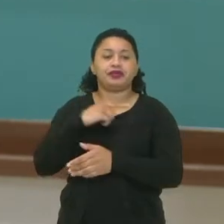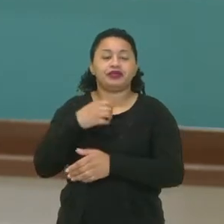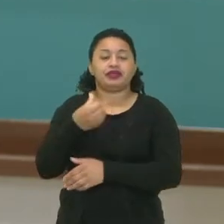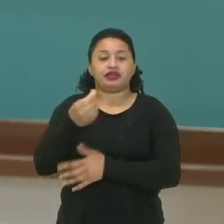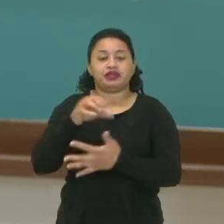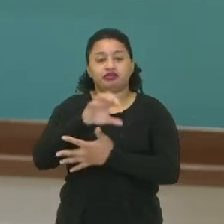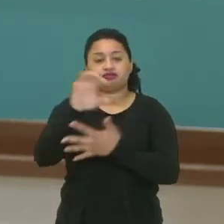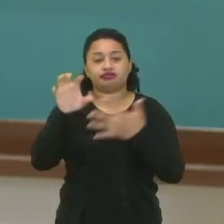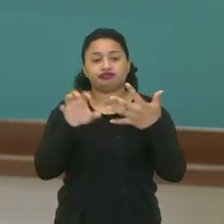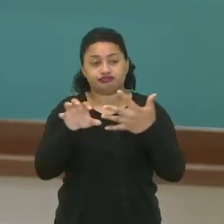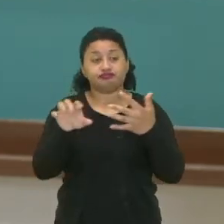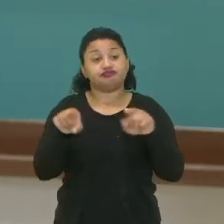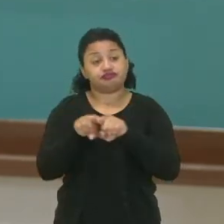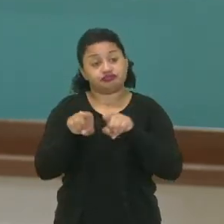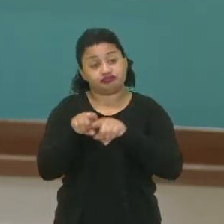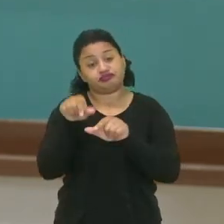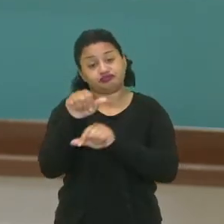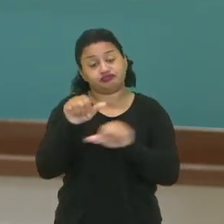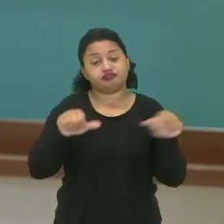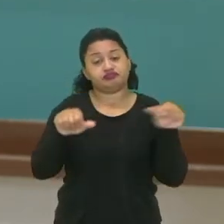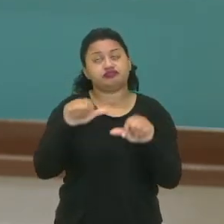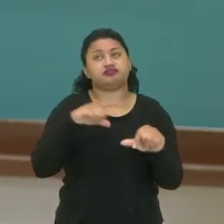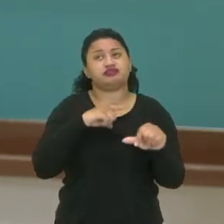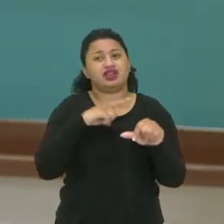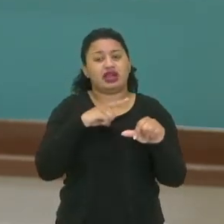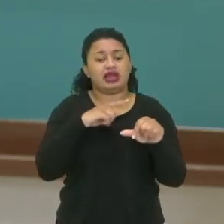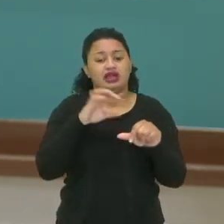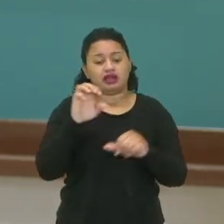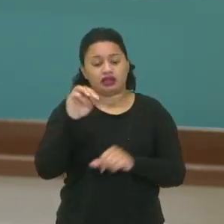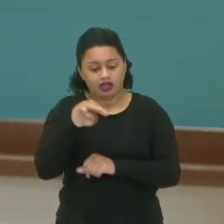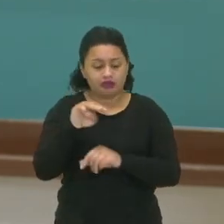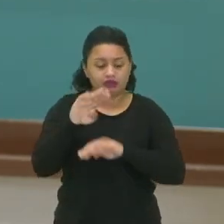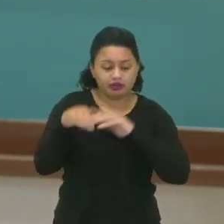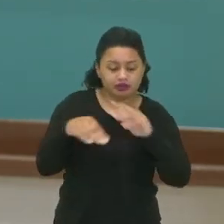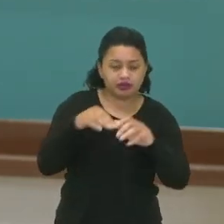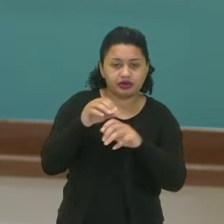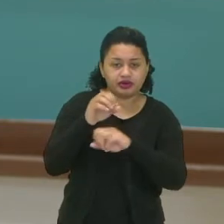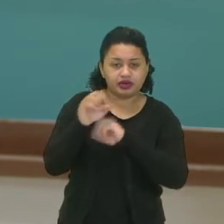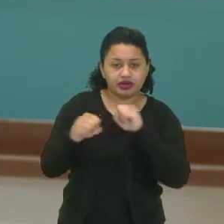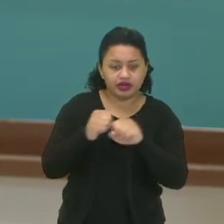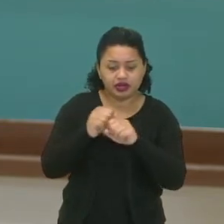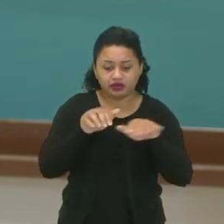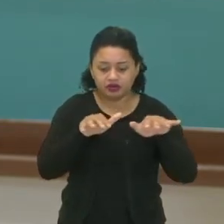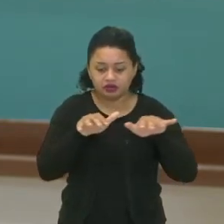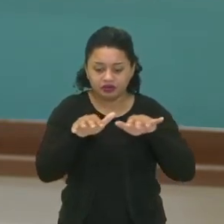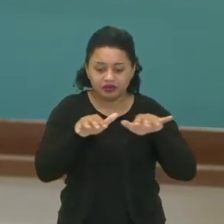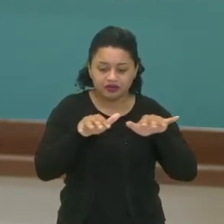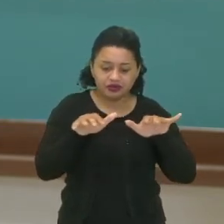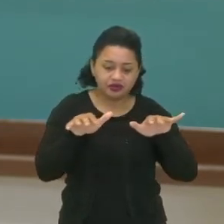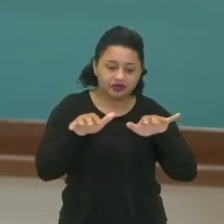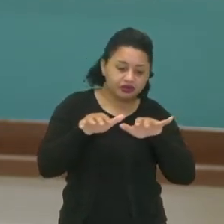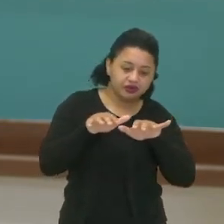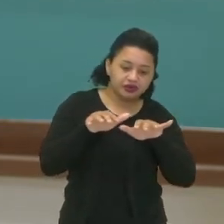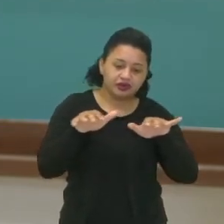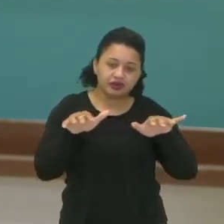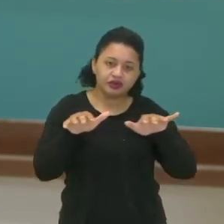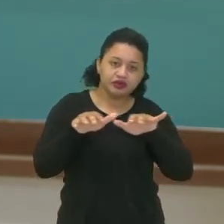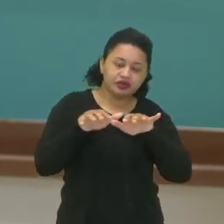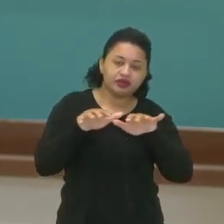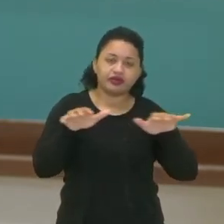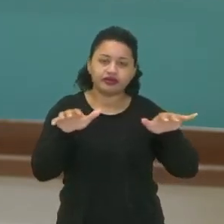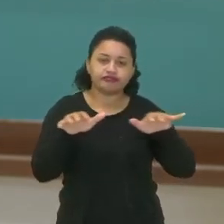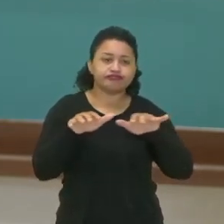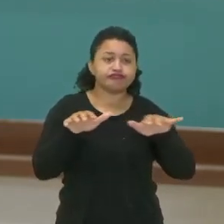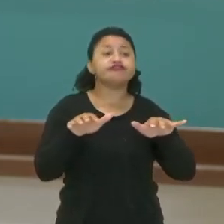em constante movimento, cerca de centímetros por ano, mas estão em movimento, se colidindo, se